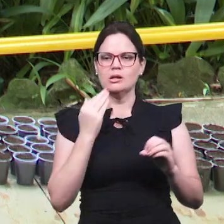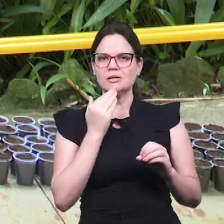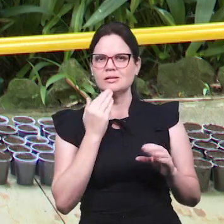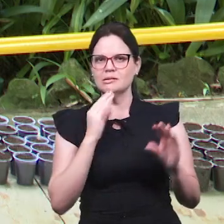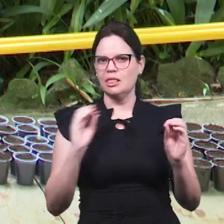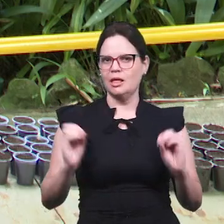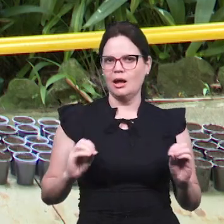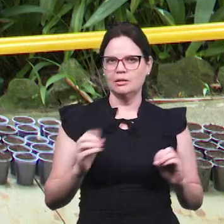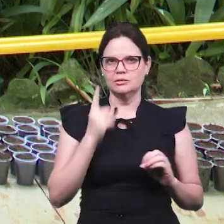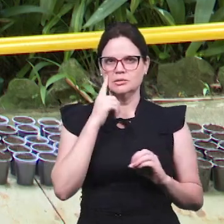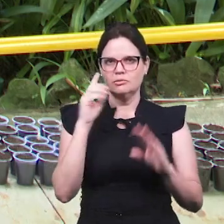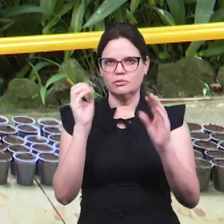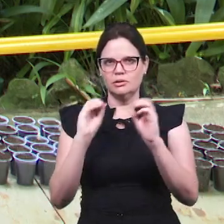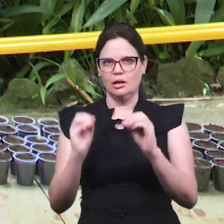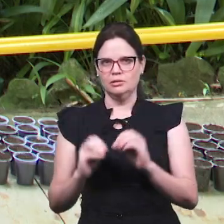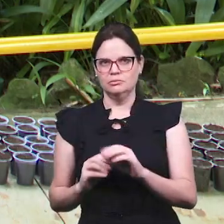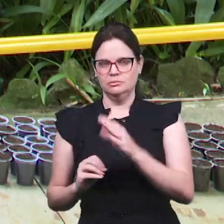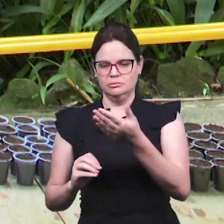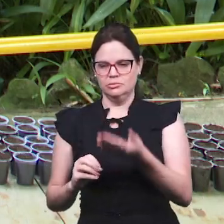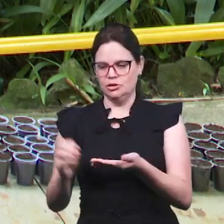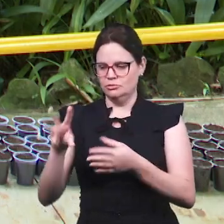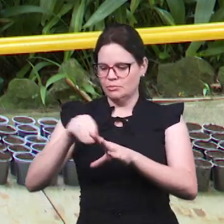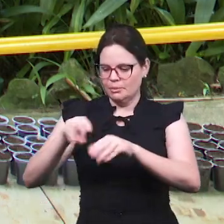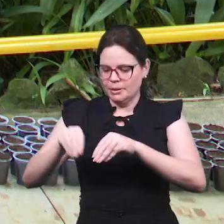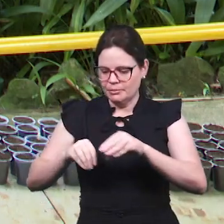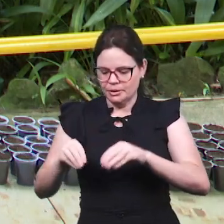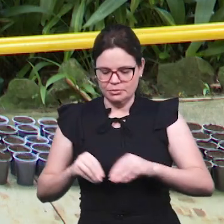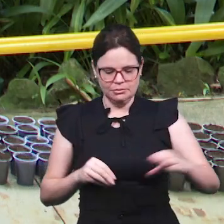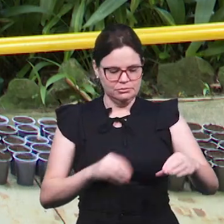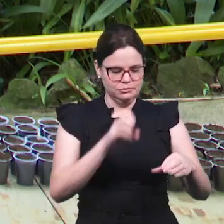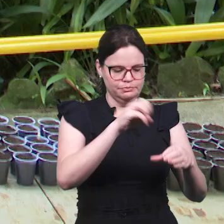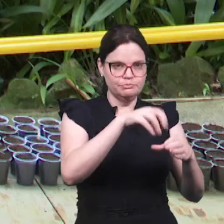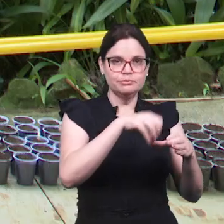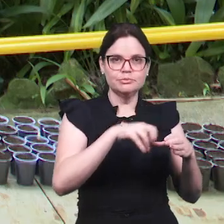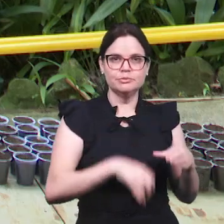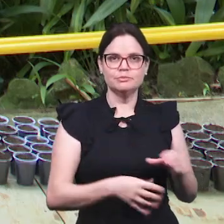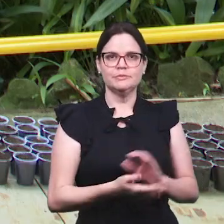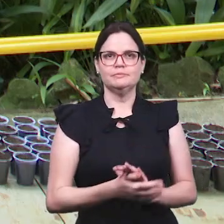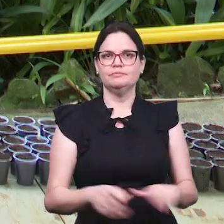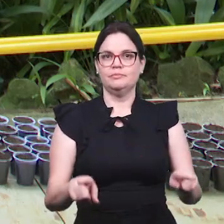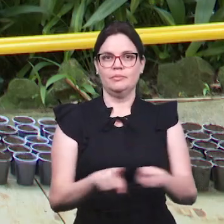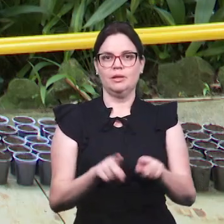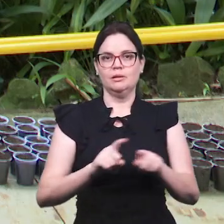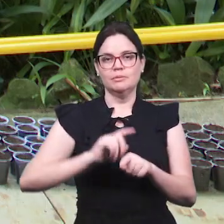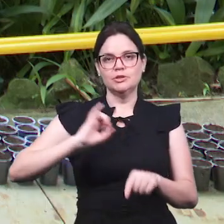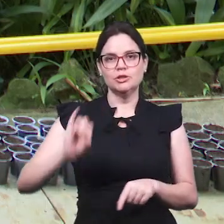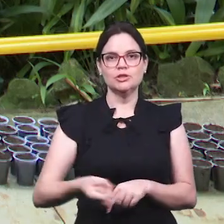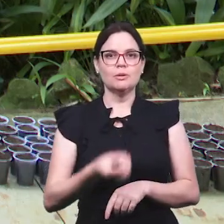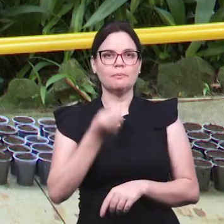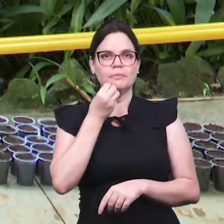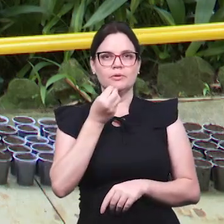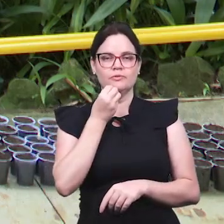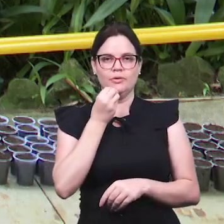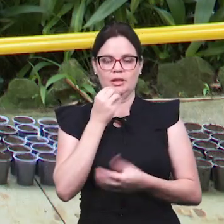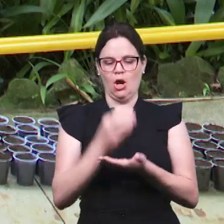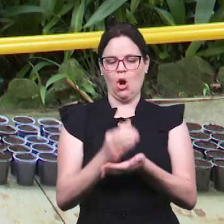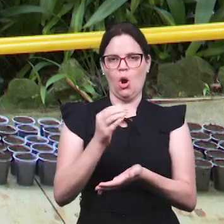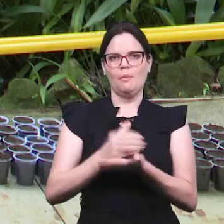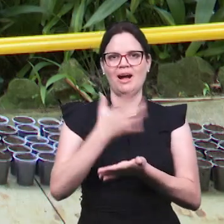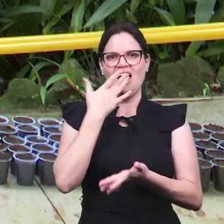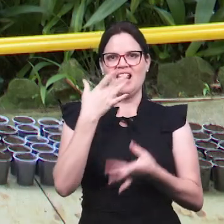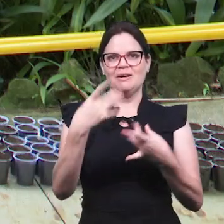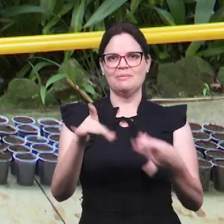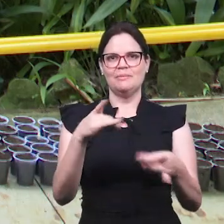defeito, nenhum furo, né, de broca. E aí, também aproveitando, né, os copos plásticos que